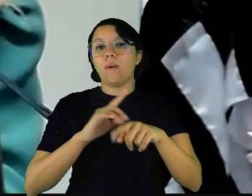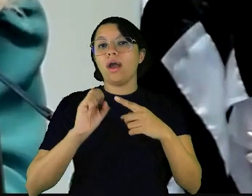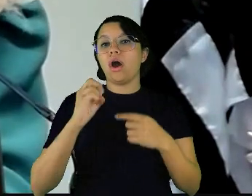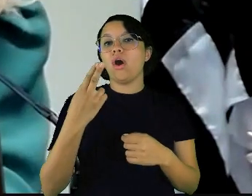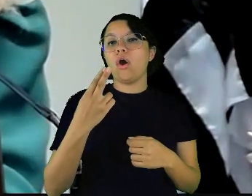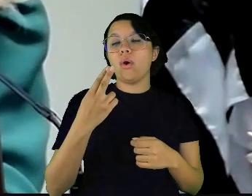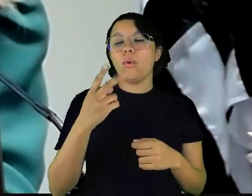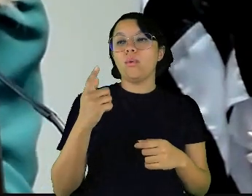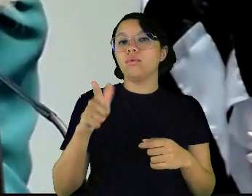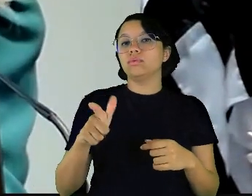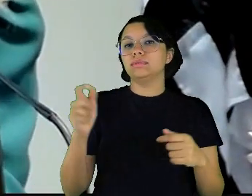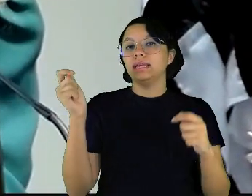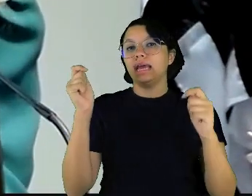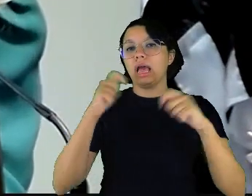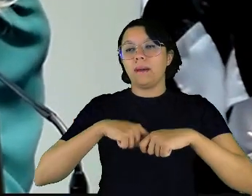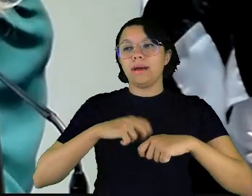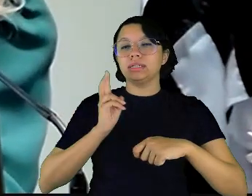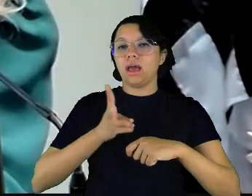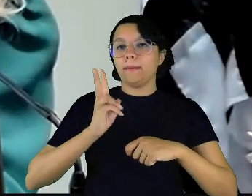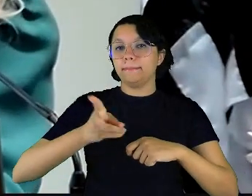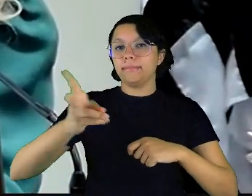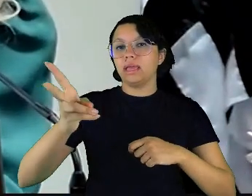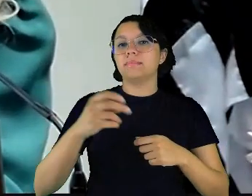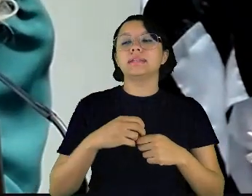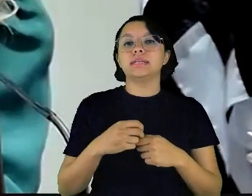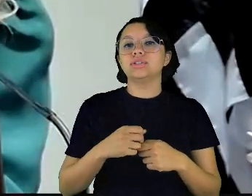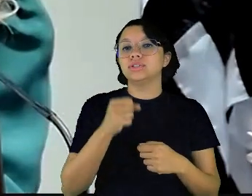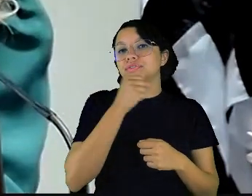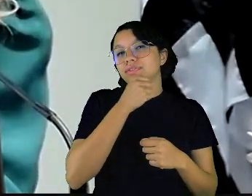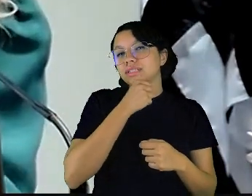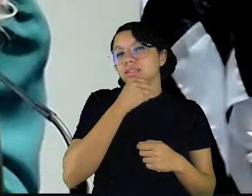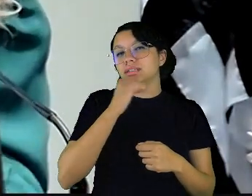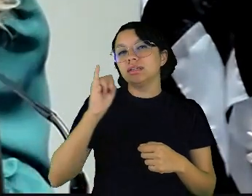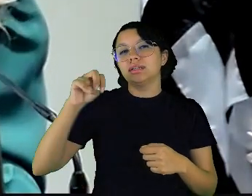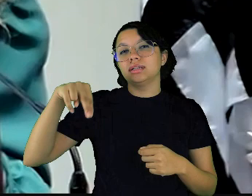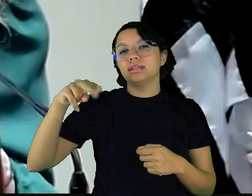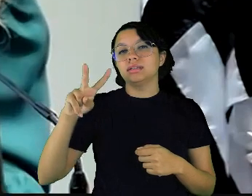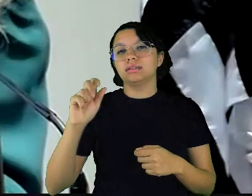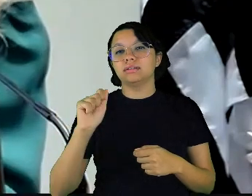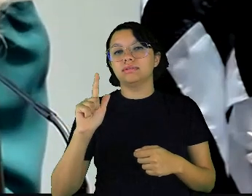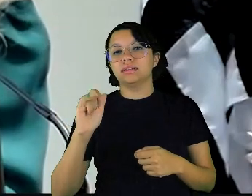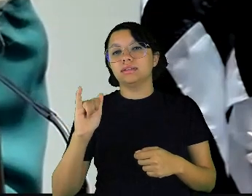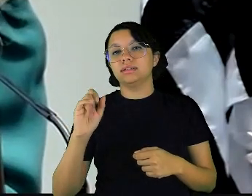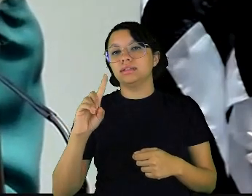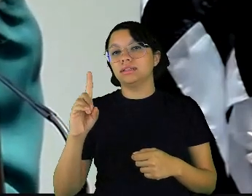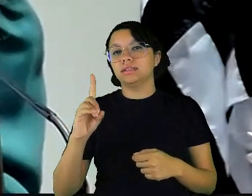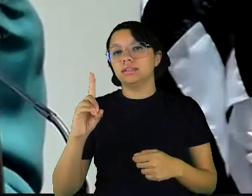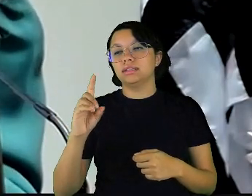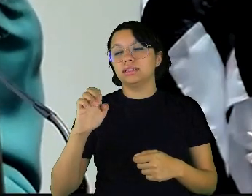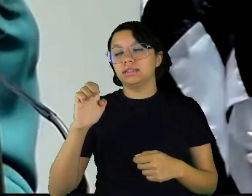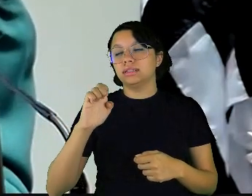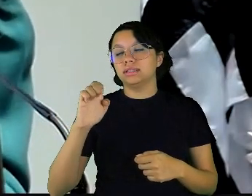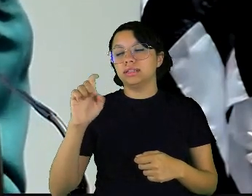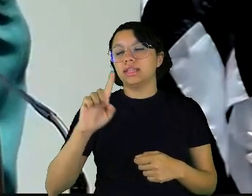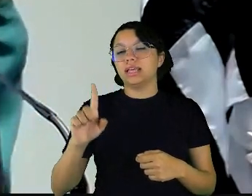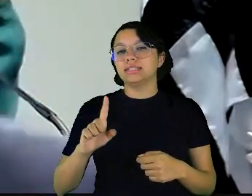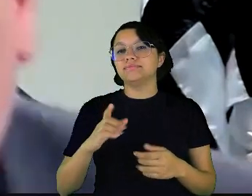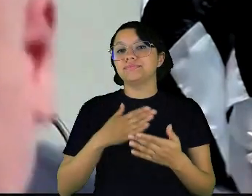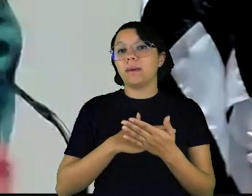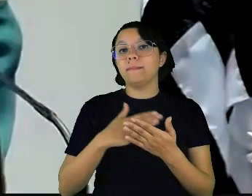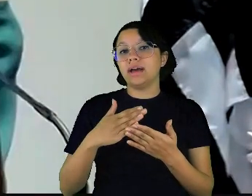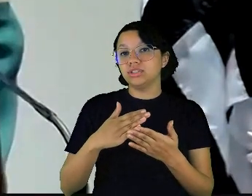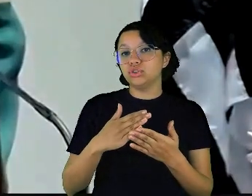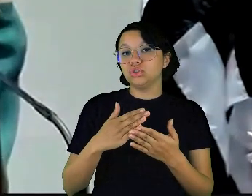incapacidade permanente, a aposentadoria por invalidez. Esses dois benefícios, a partir do momento que